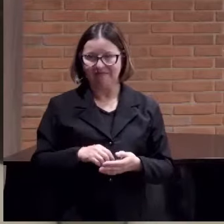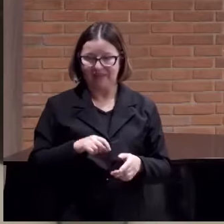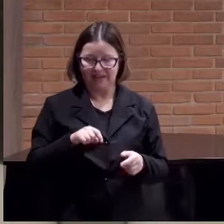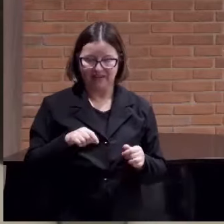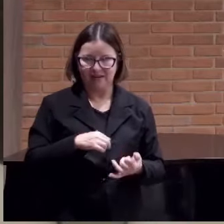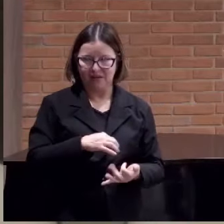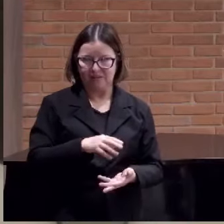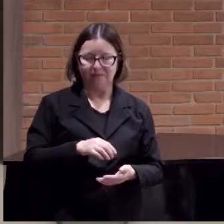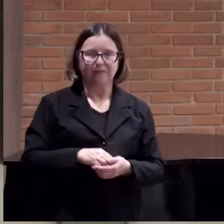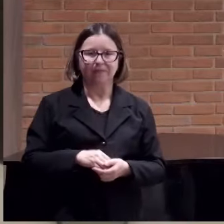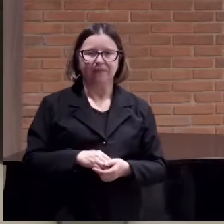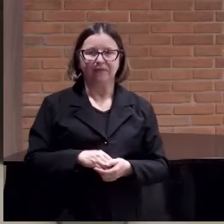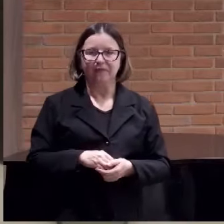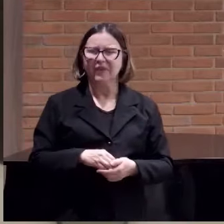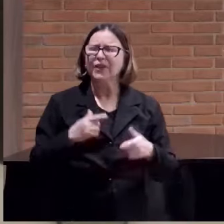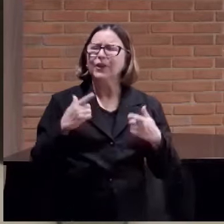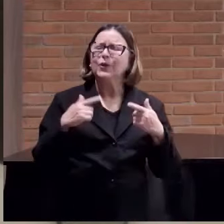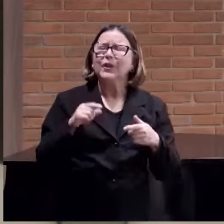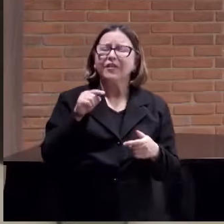E onde você vai ficar?